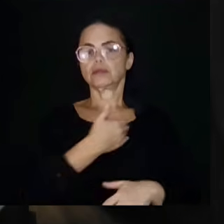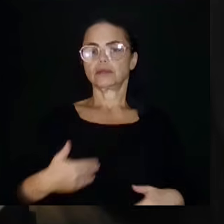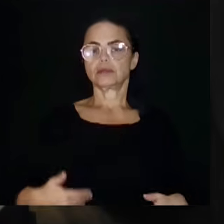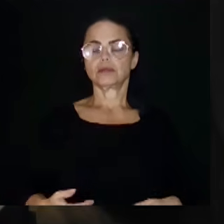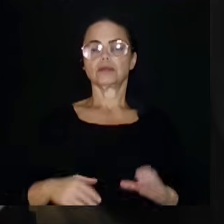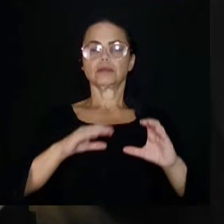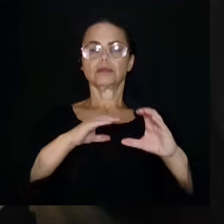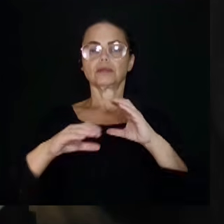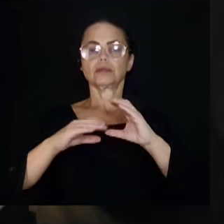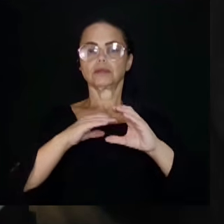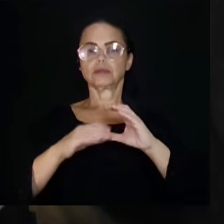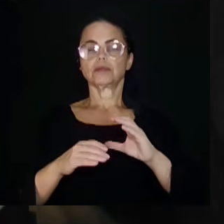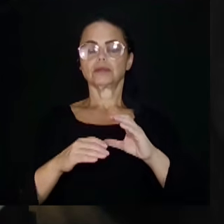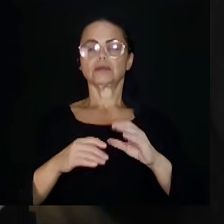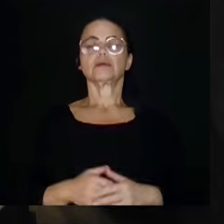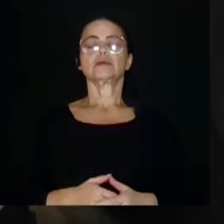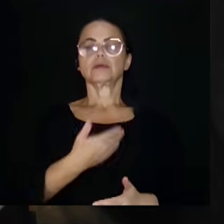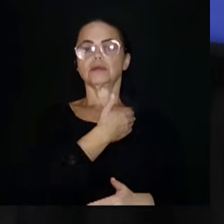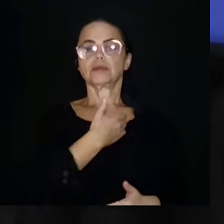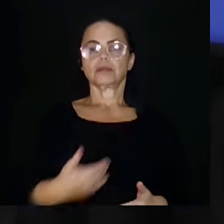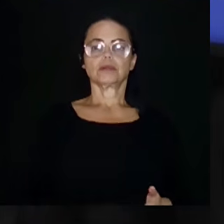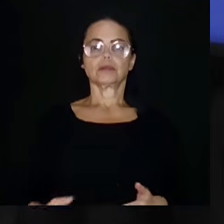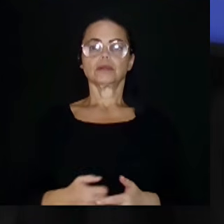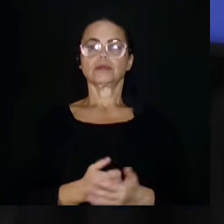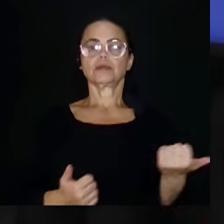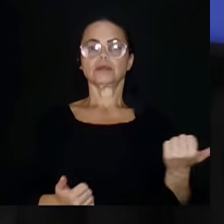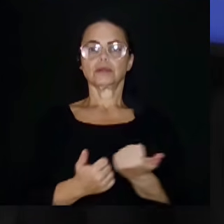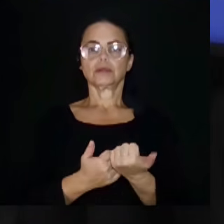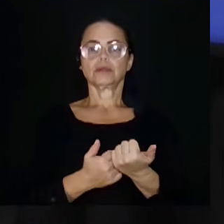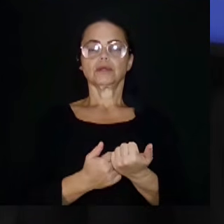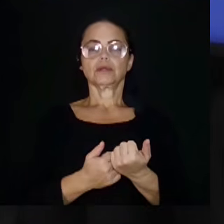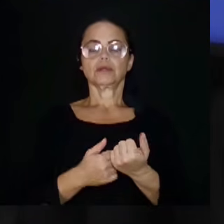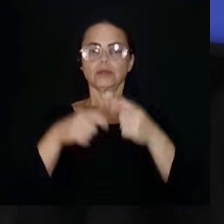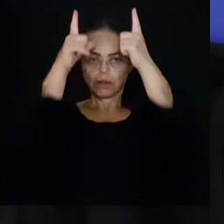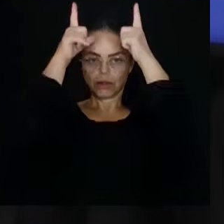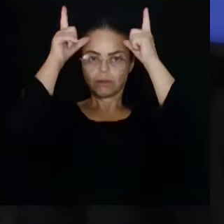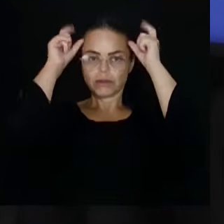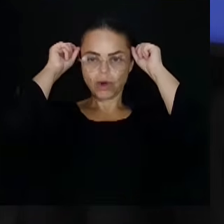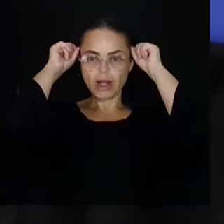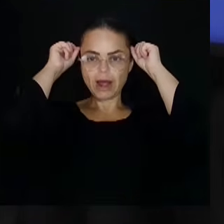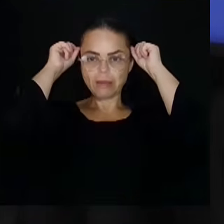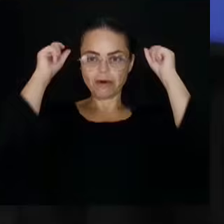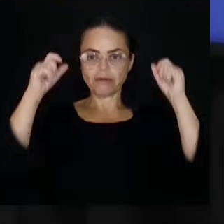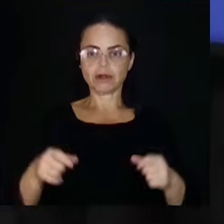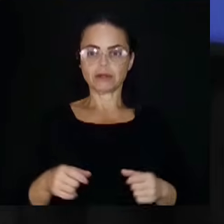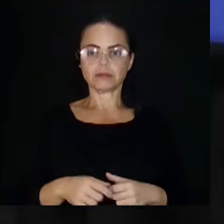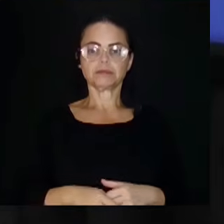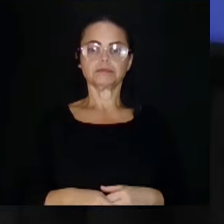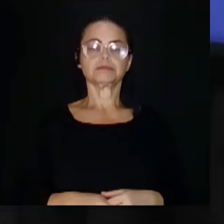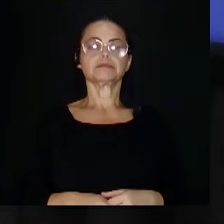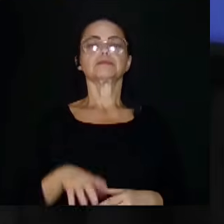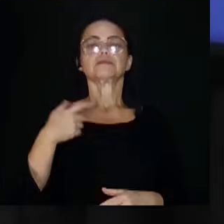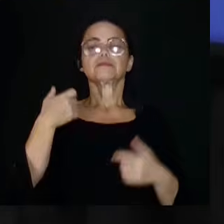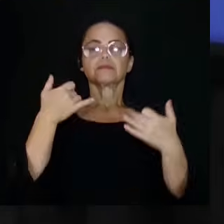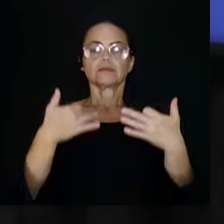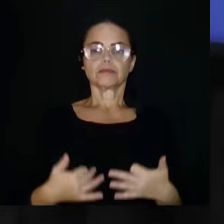Sim. Como auxiliar de enfermagem. Você já explicou um pouco o que te fez, o que te moveu,